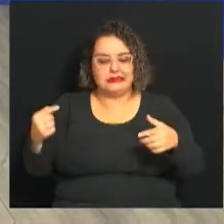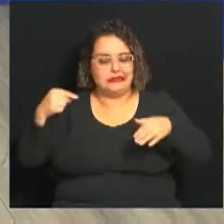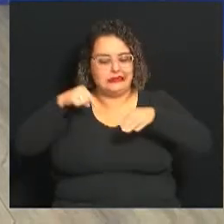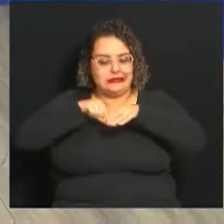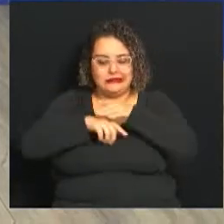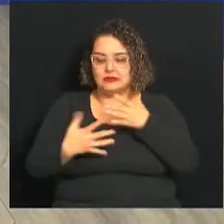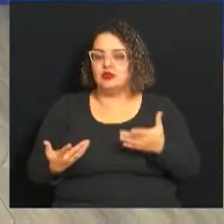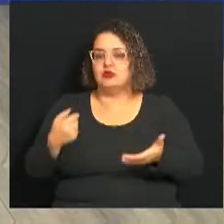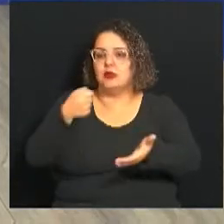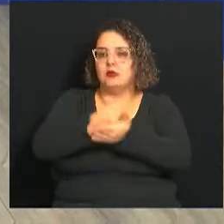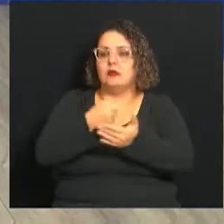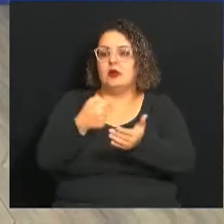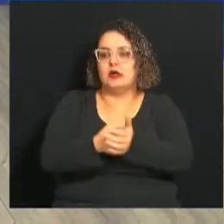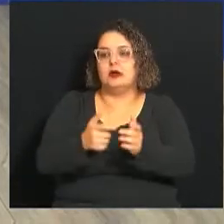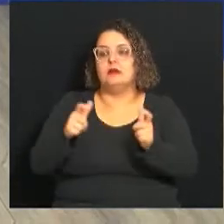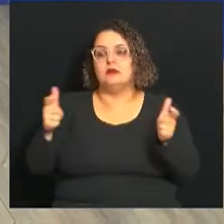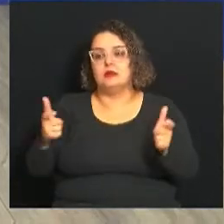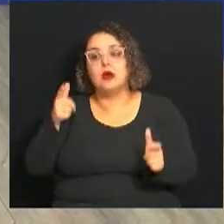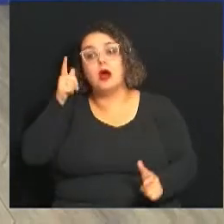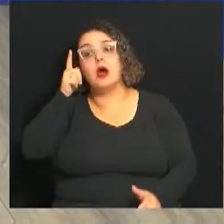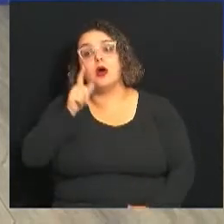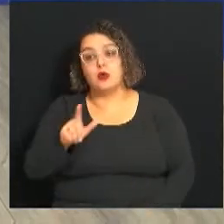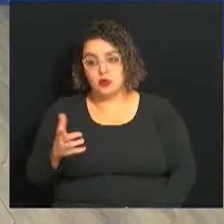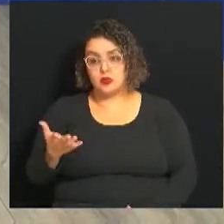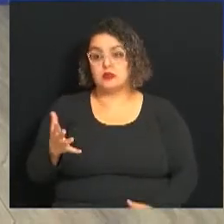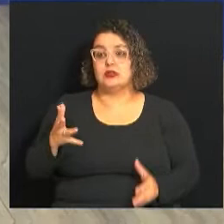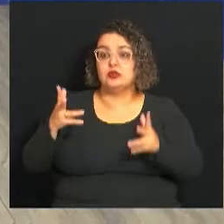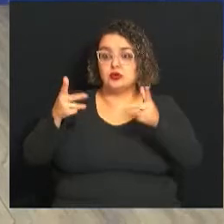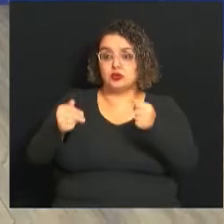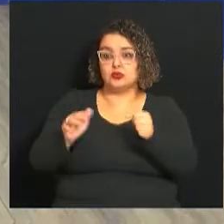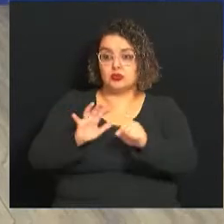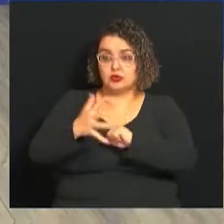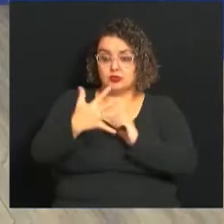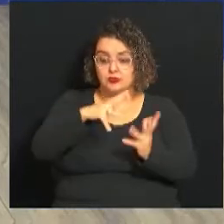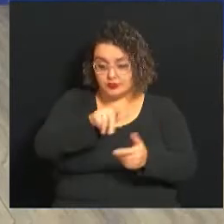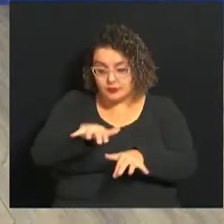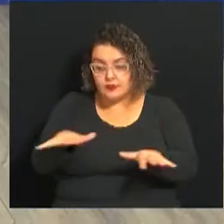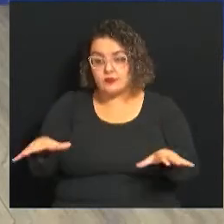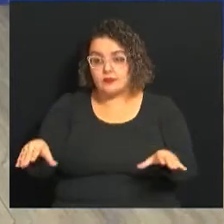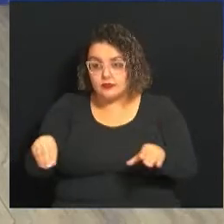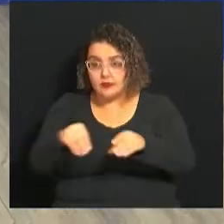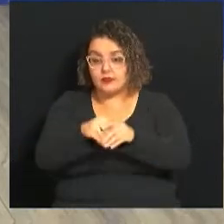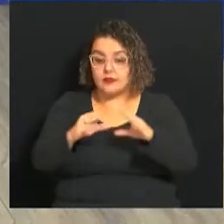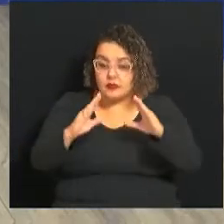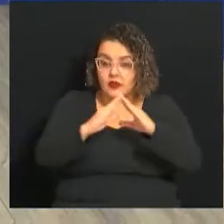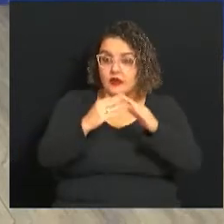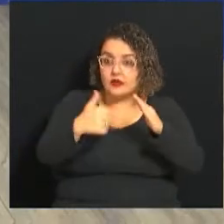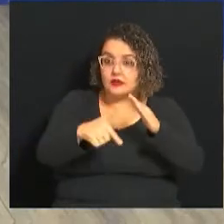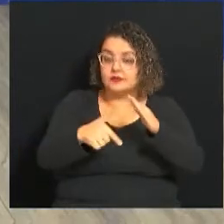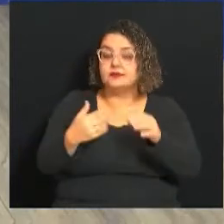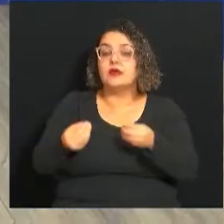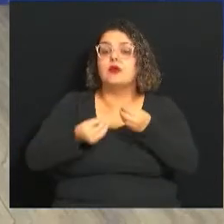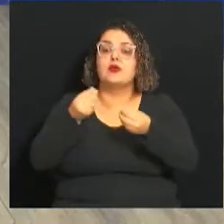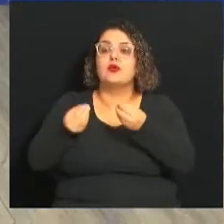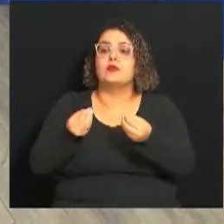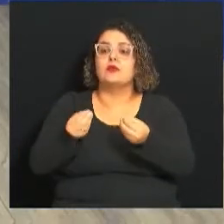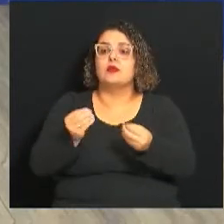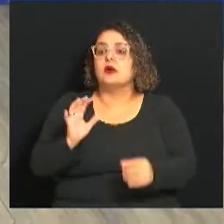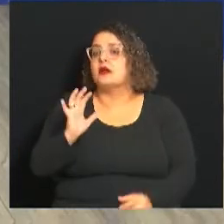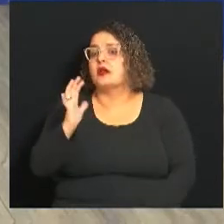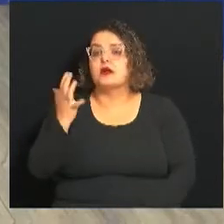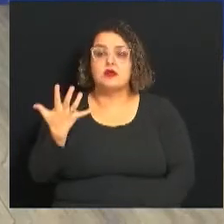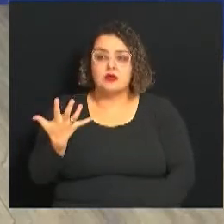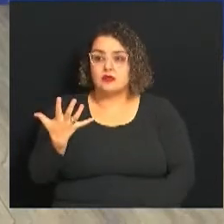pressão maior para ela dar conta de tudo, e na pandemia ainda ter que ficar em casa e trabalhar? Como é que foi esse período? As